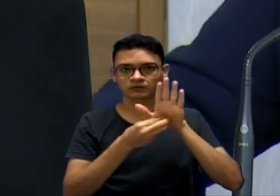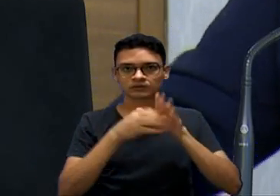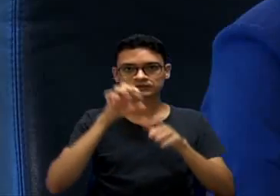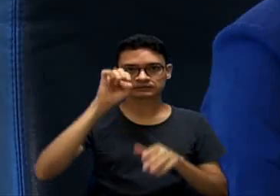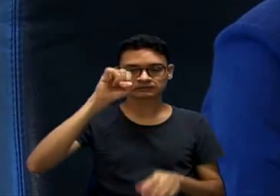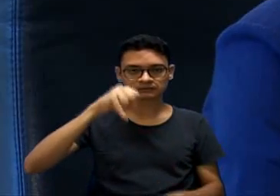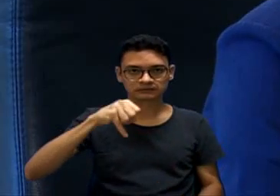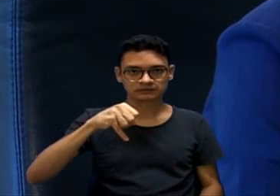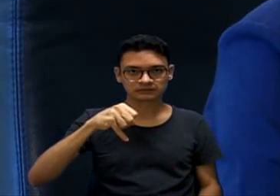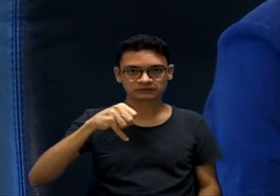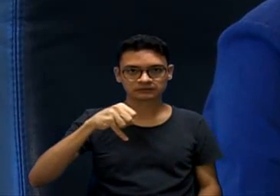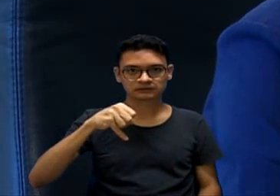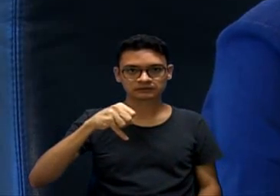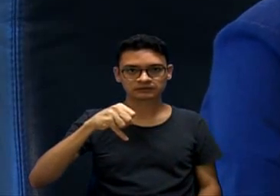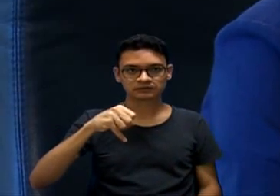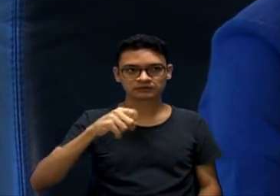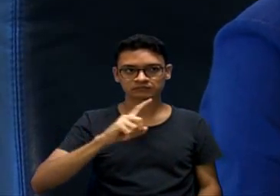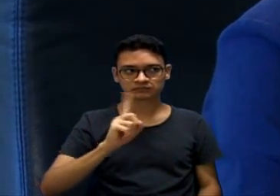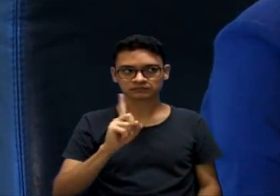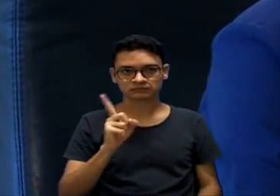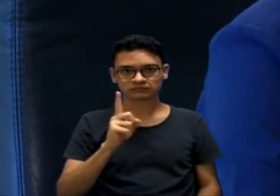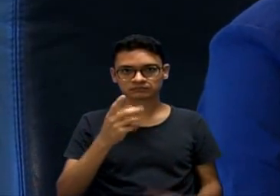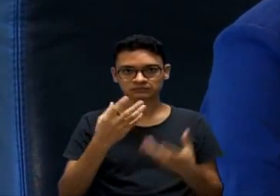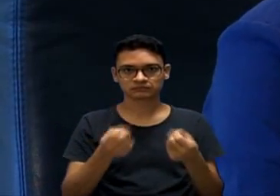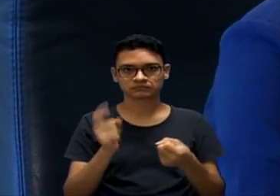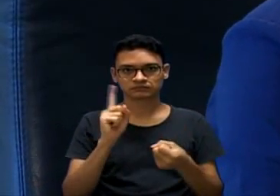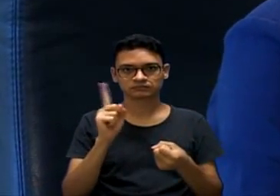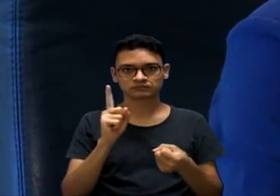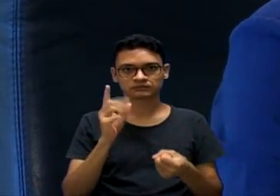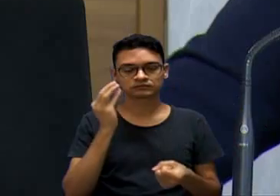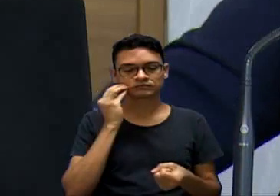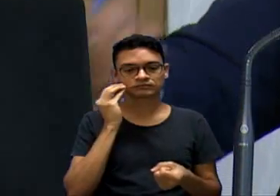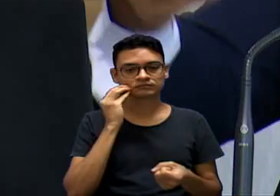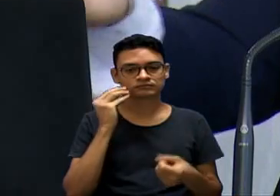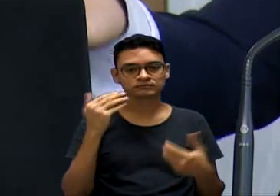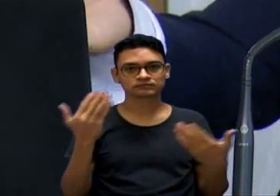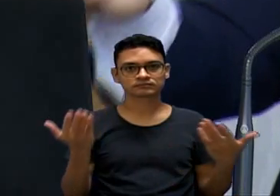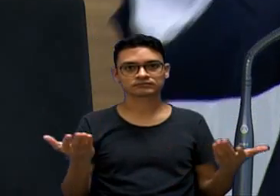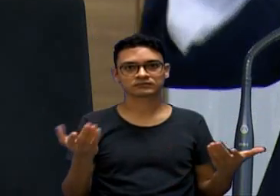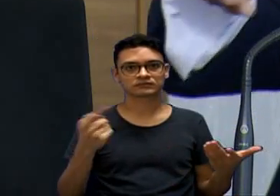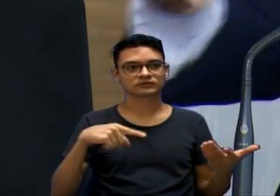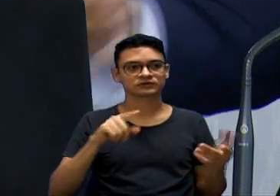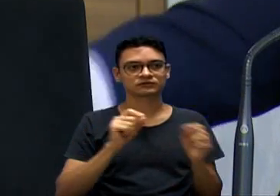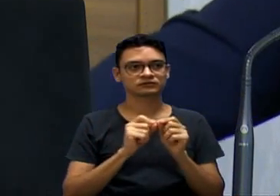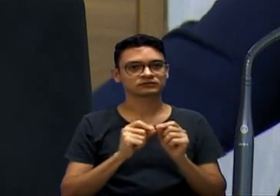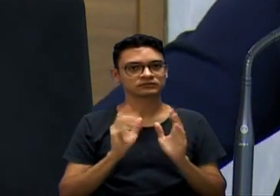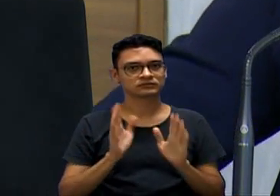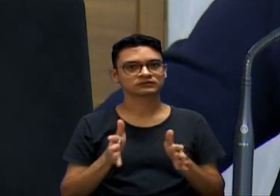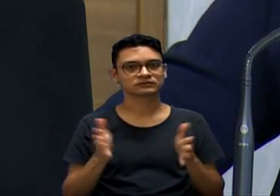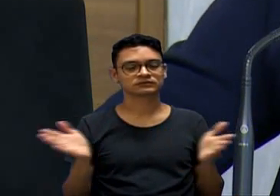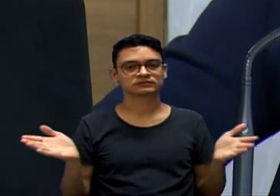favorável... Não vale? Não. Mas se ele estiver tentando aqui, né, nós já fizemos isso. Mas,